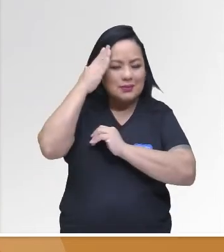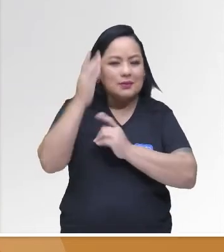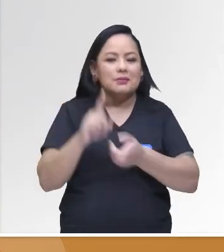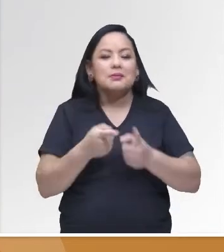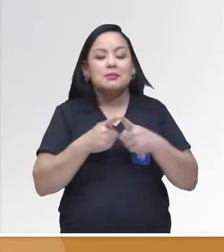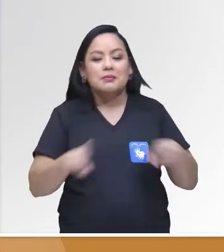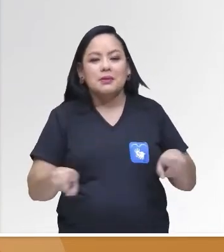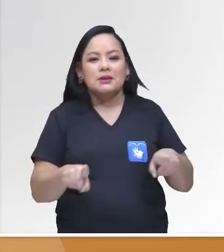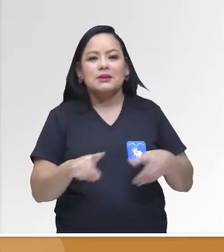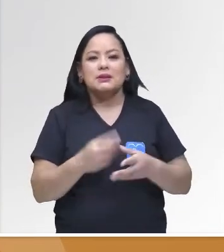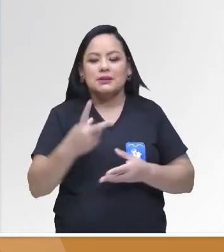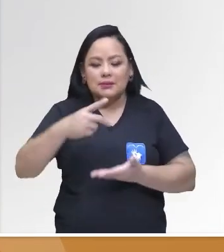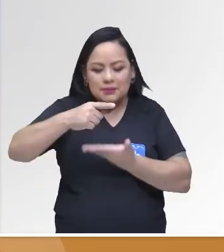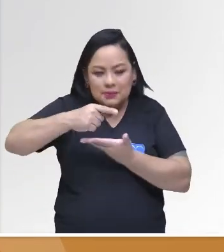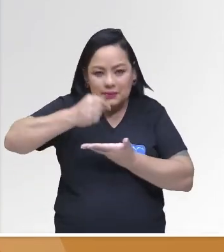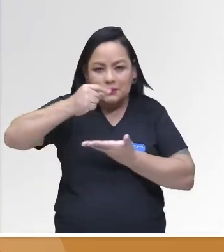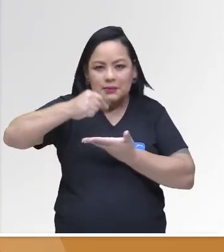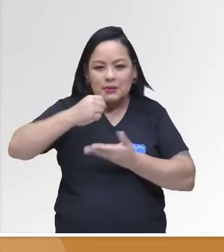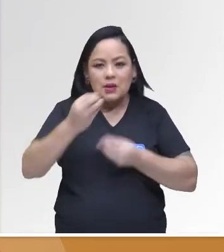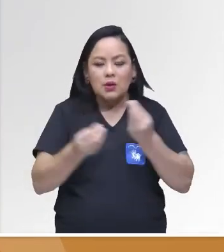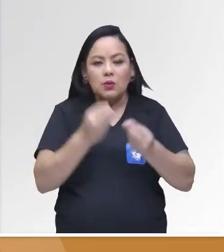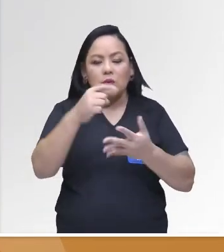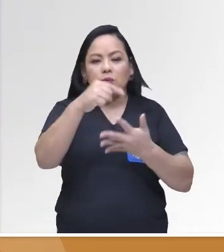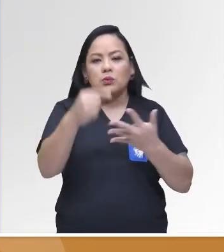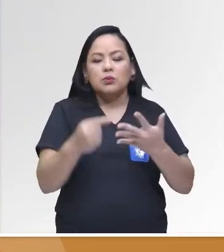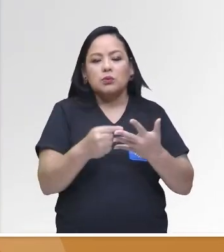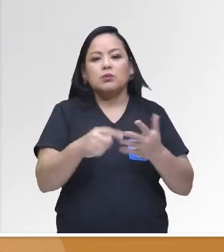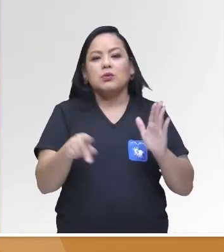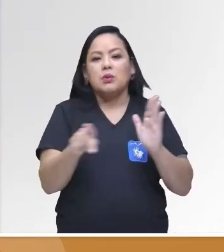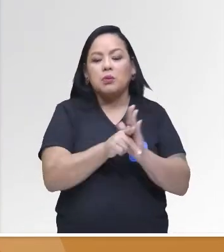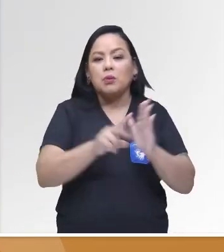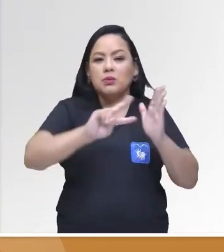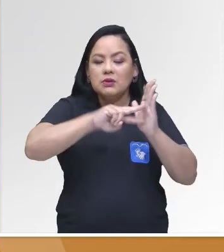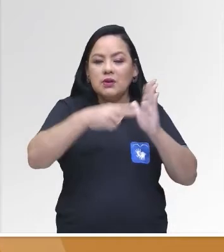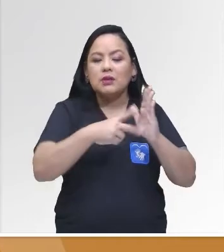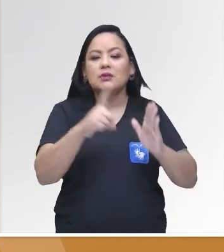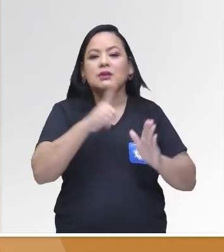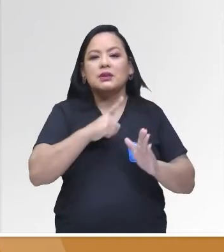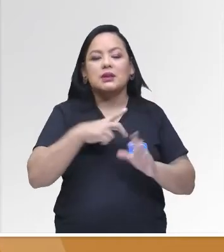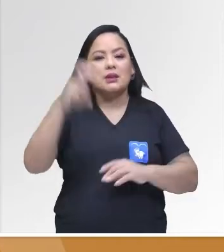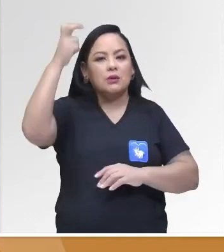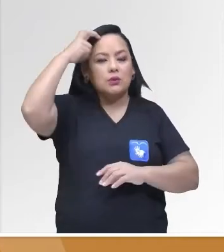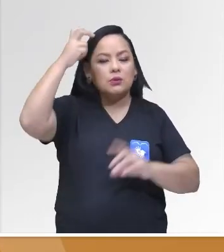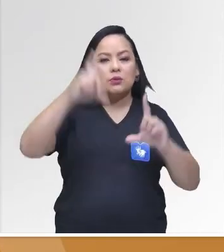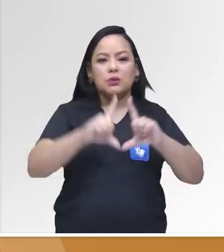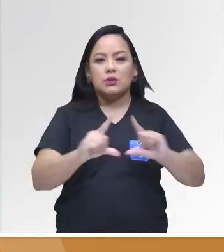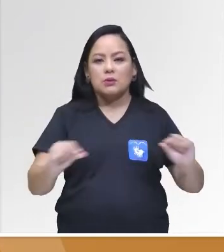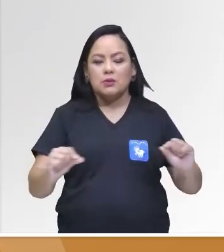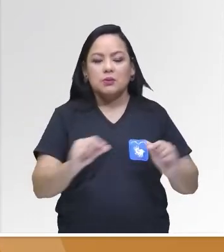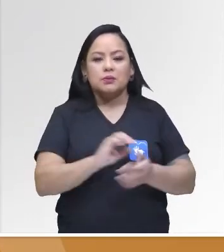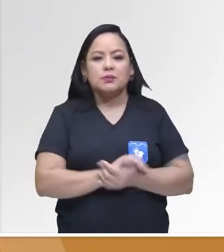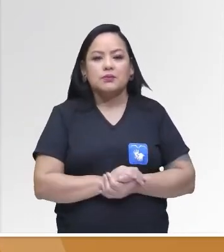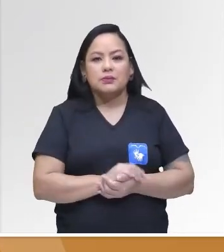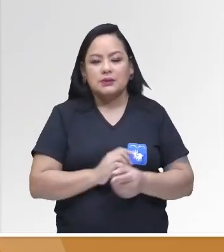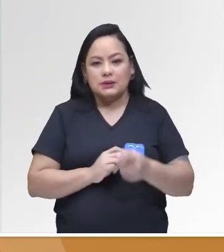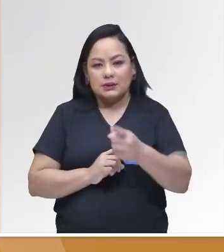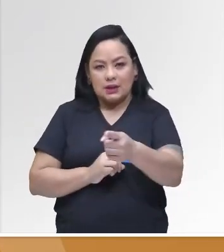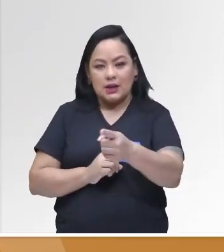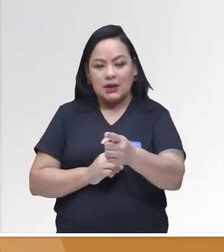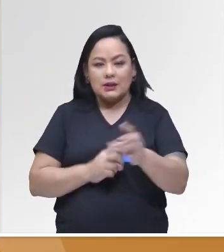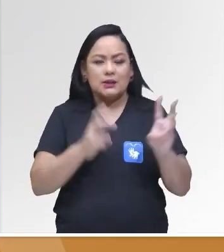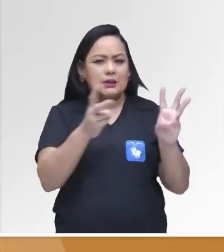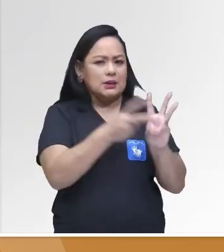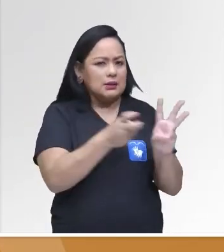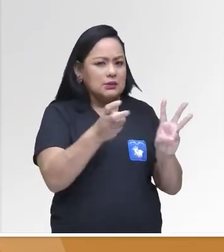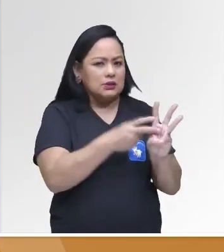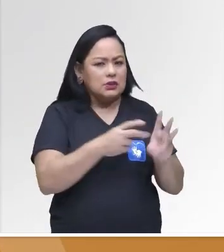Mas aquilo são elementos que só têm sentido lá na cultura japonesa. Aí na tribo indígena,